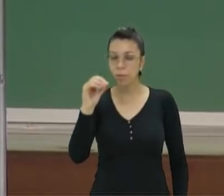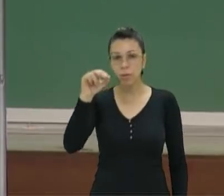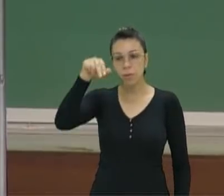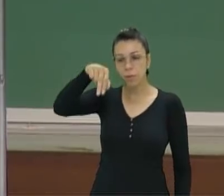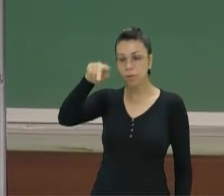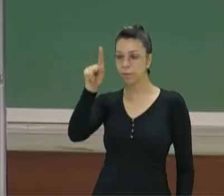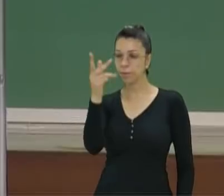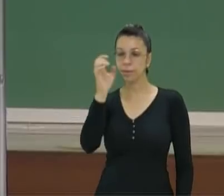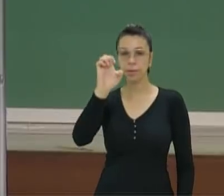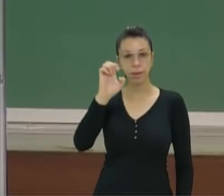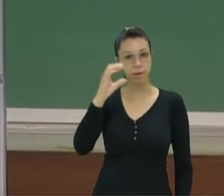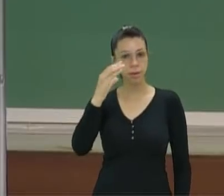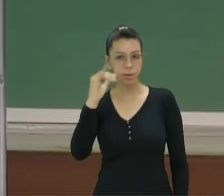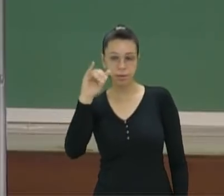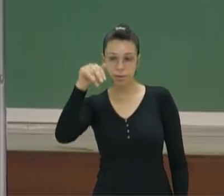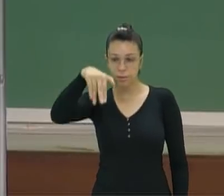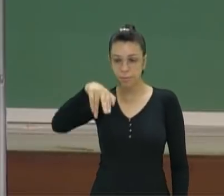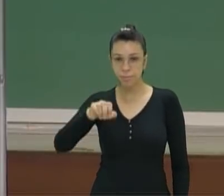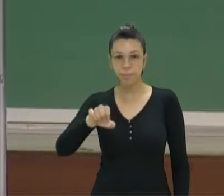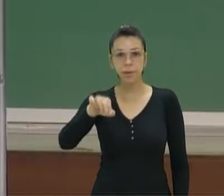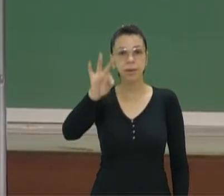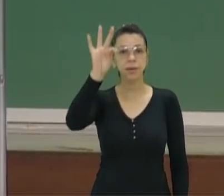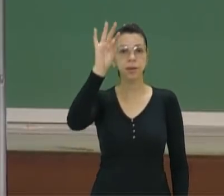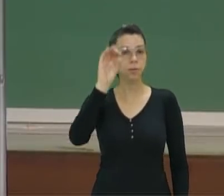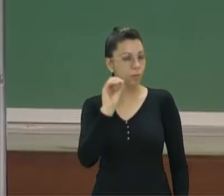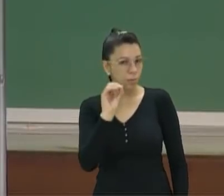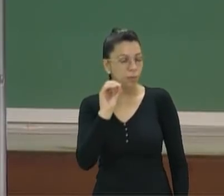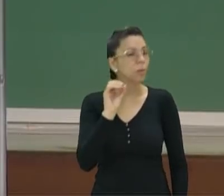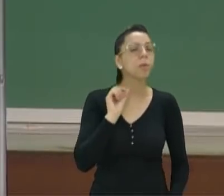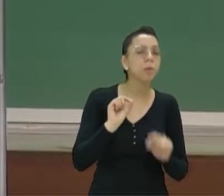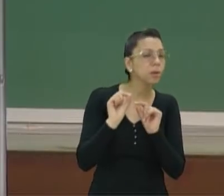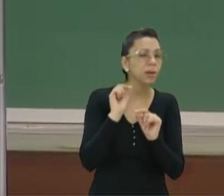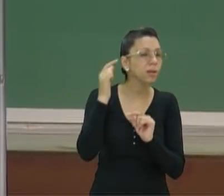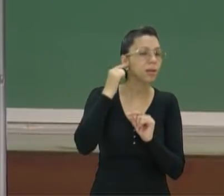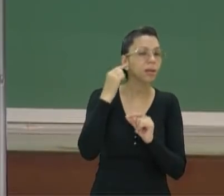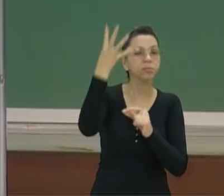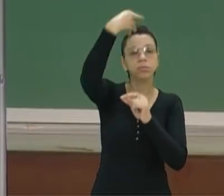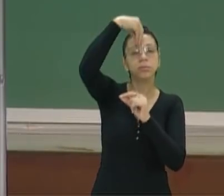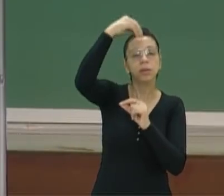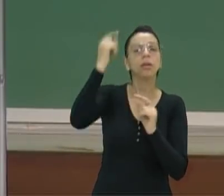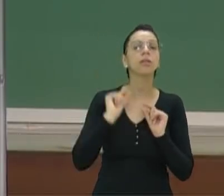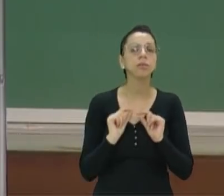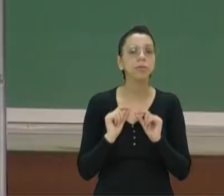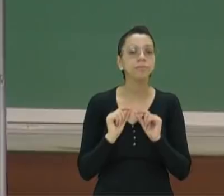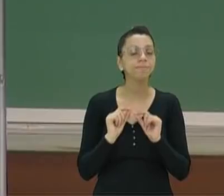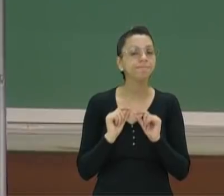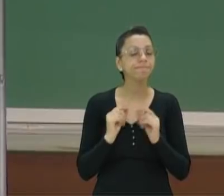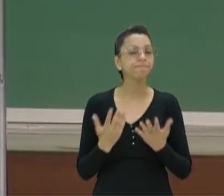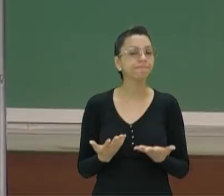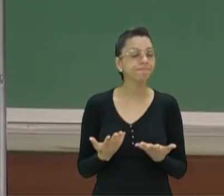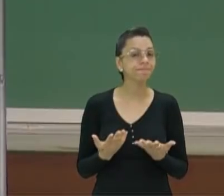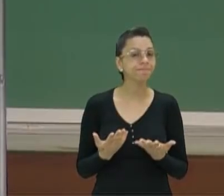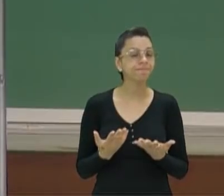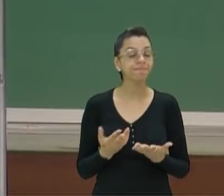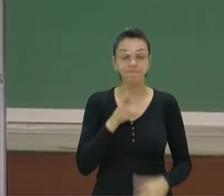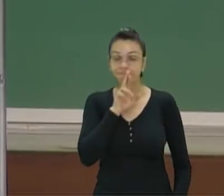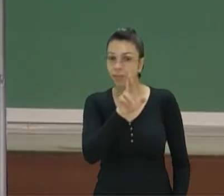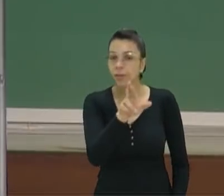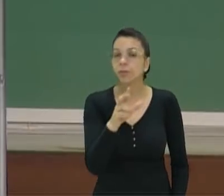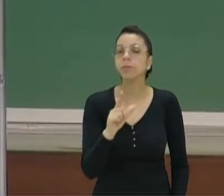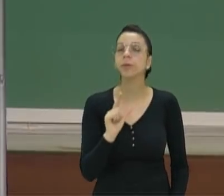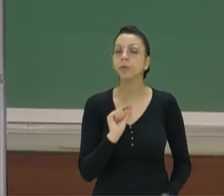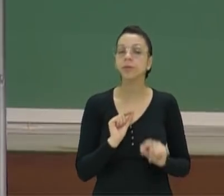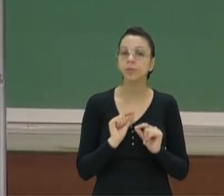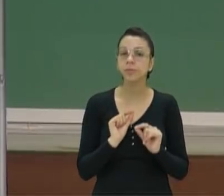assim, conhecimento, o que vem à sua mente? Pensa aí um pouquinho. E agora? Qual é a resposta que você